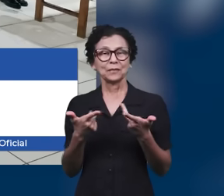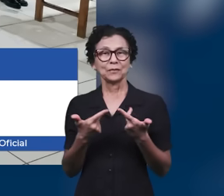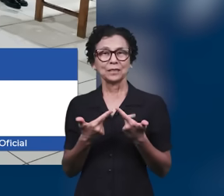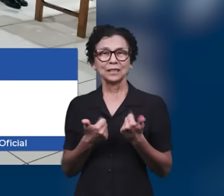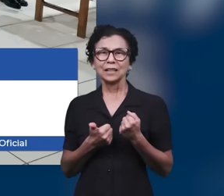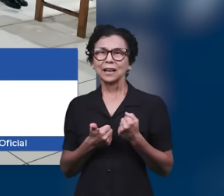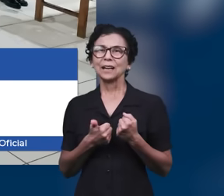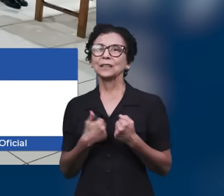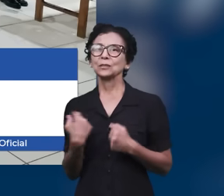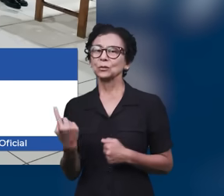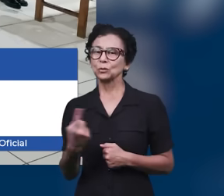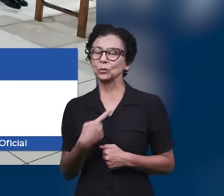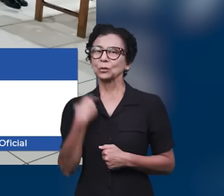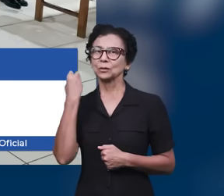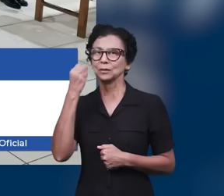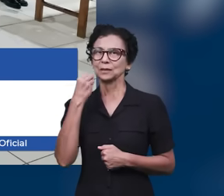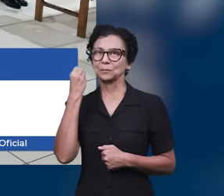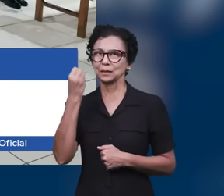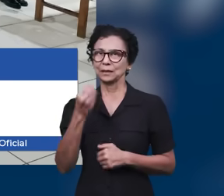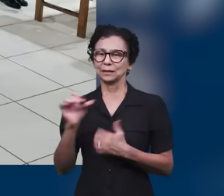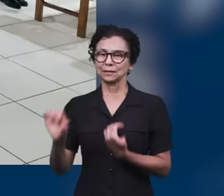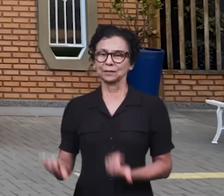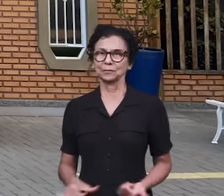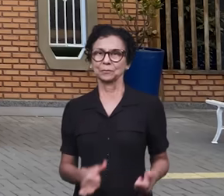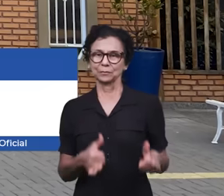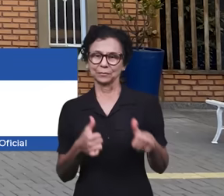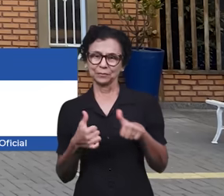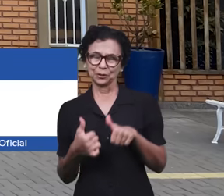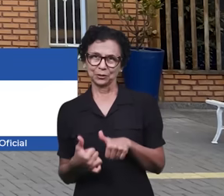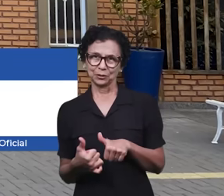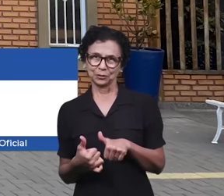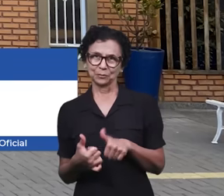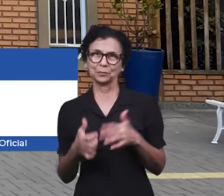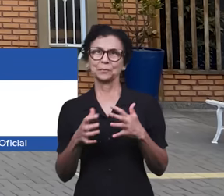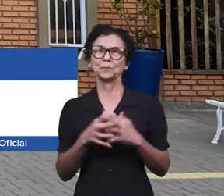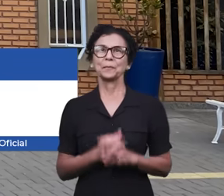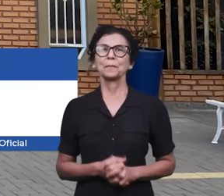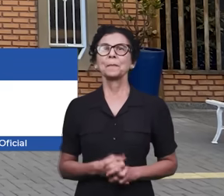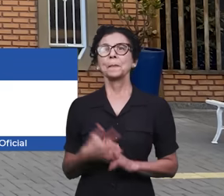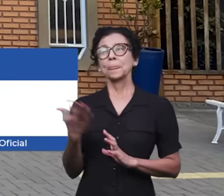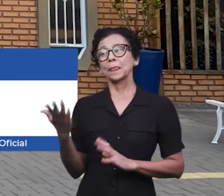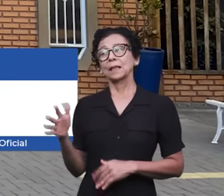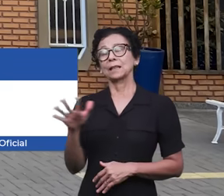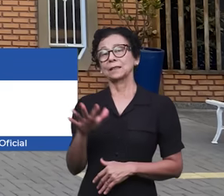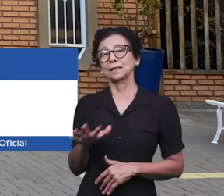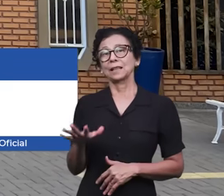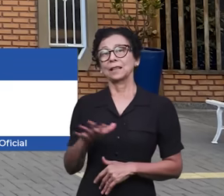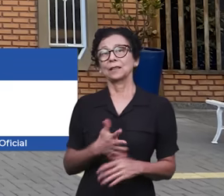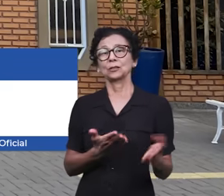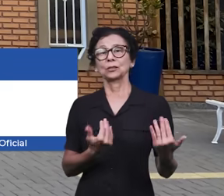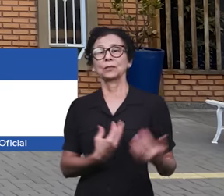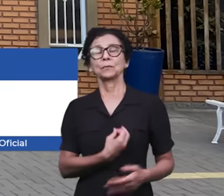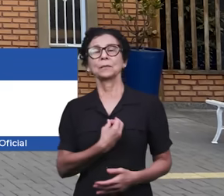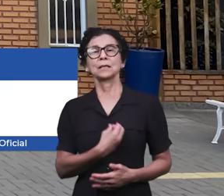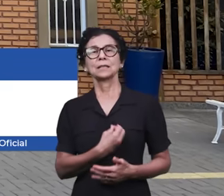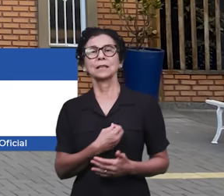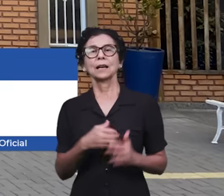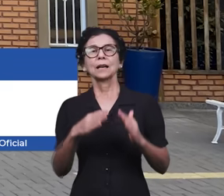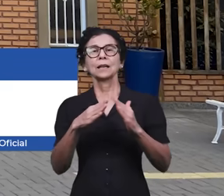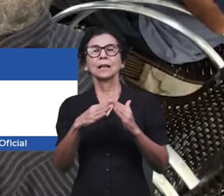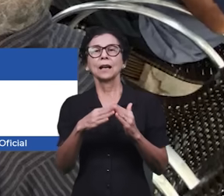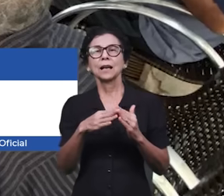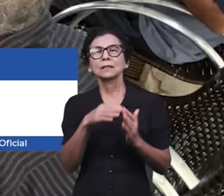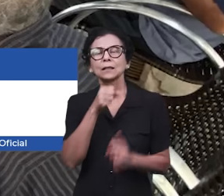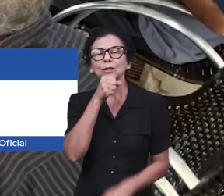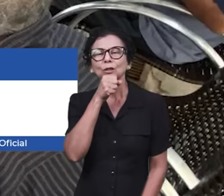com as experiências que tiveram no batismo. Os jovens da área Maringá estiveram presentes em um asilo,